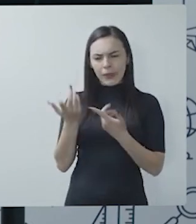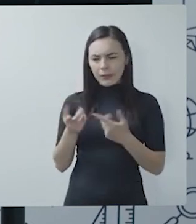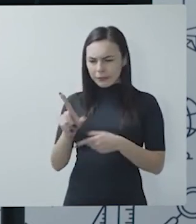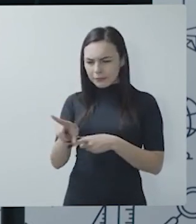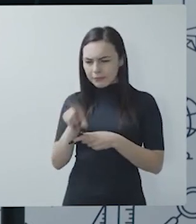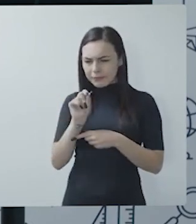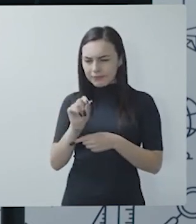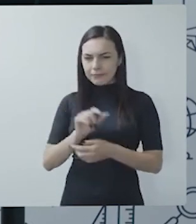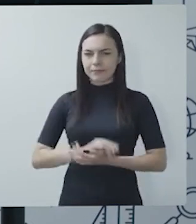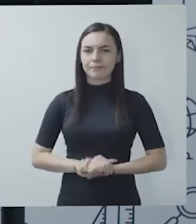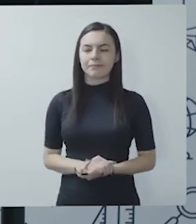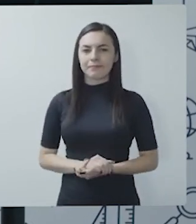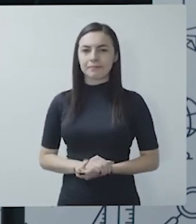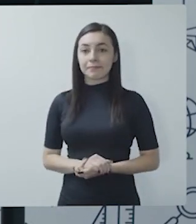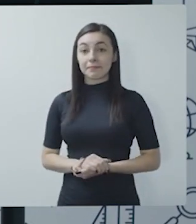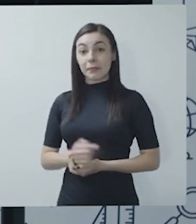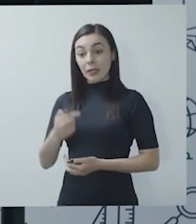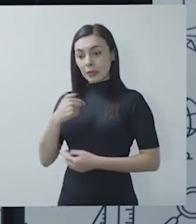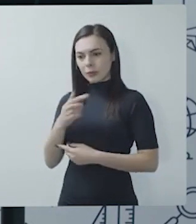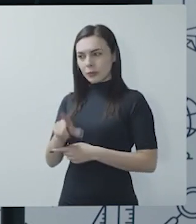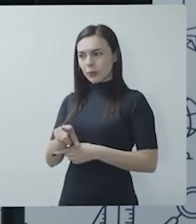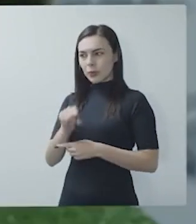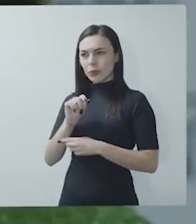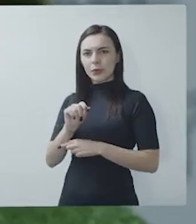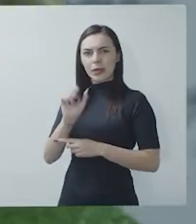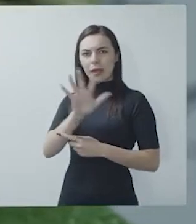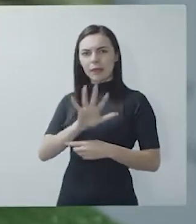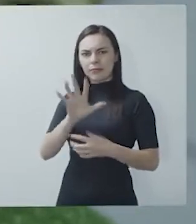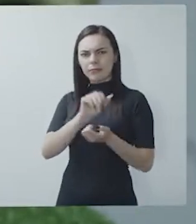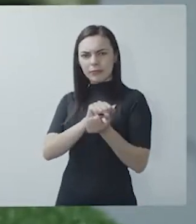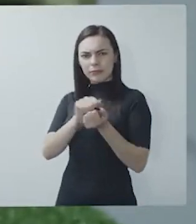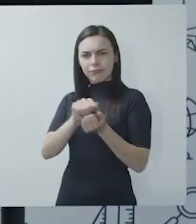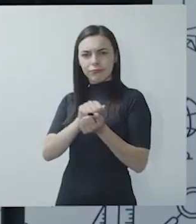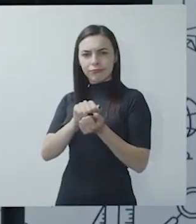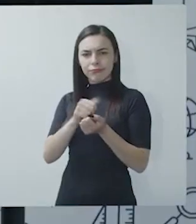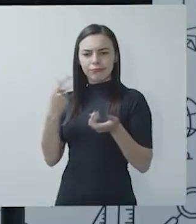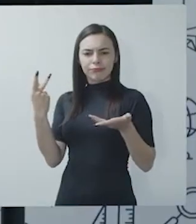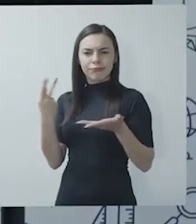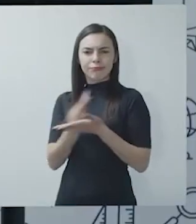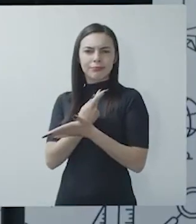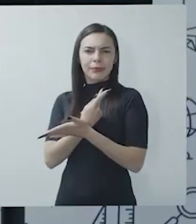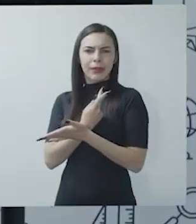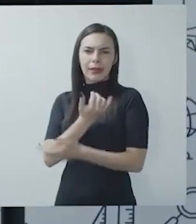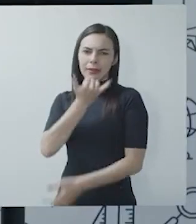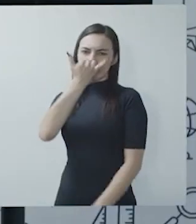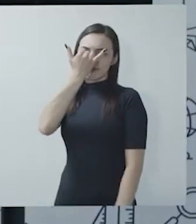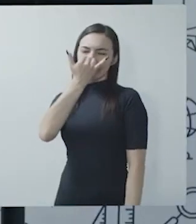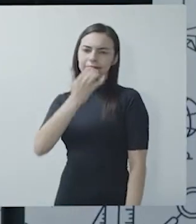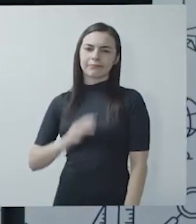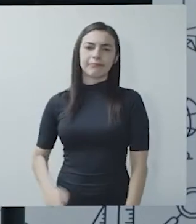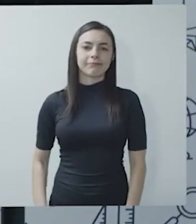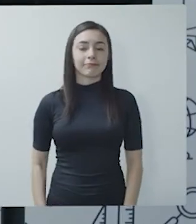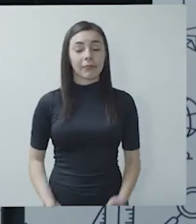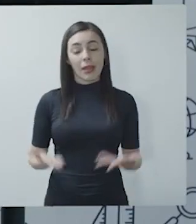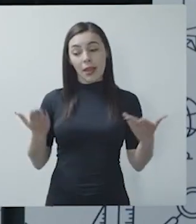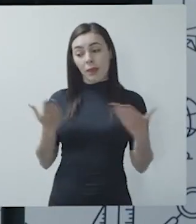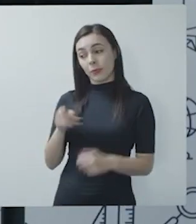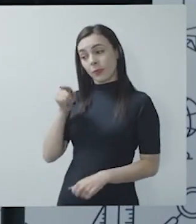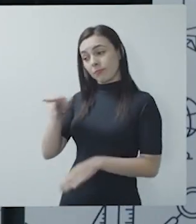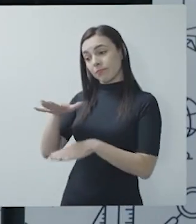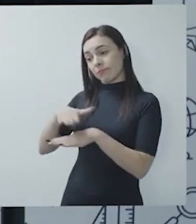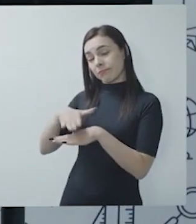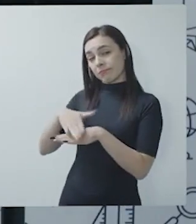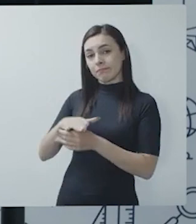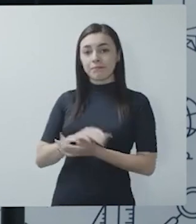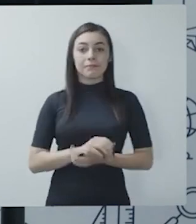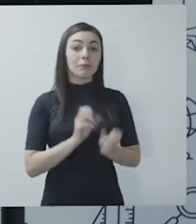aqui. Eu peguei a imagem do sabão. Errei. Não acertei. Deu certo. Agora é sua vez. Então